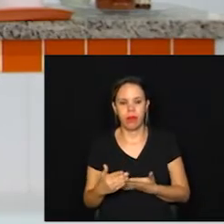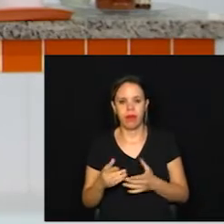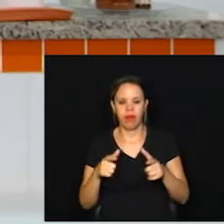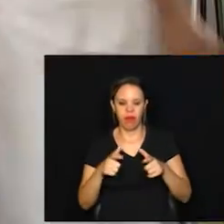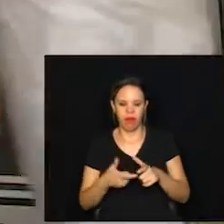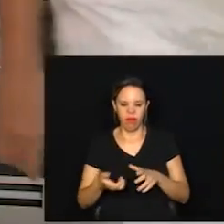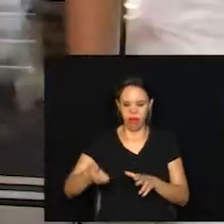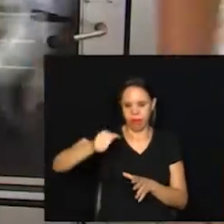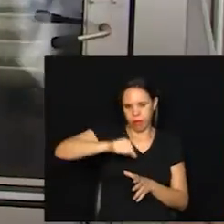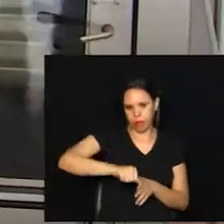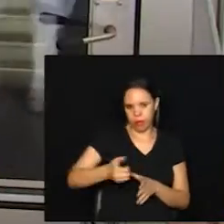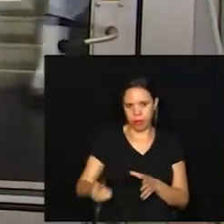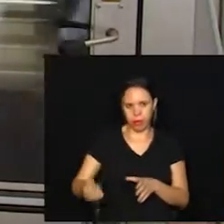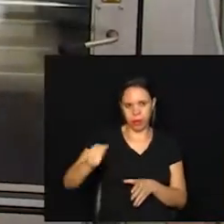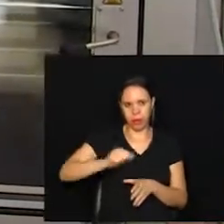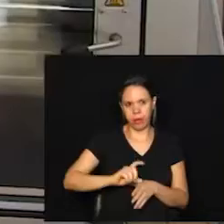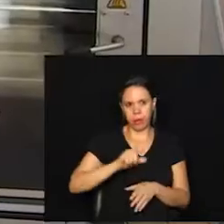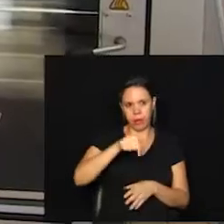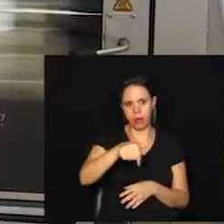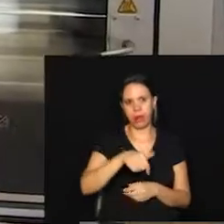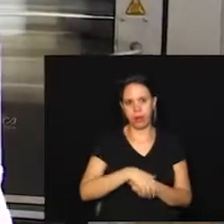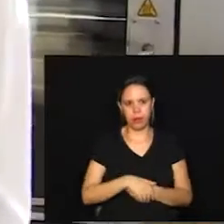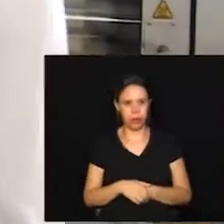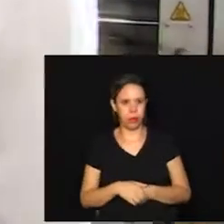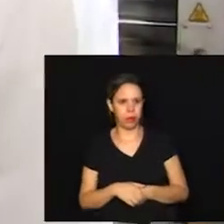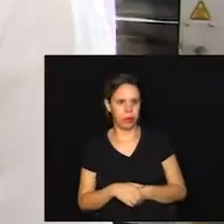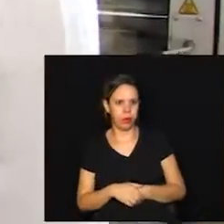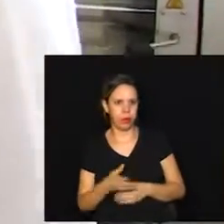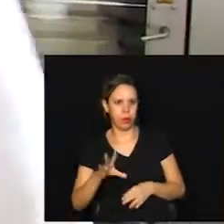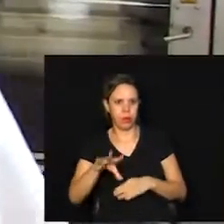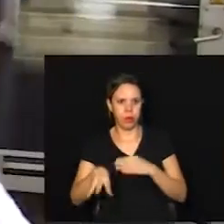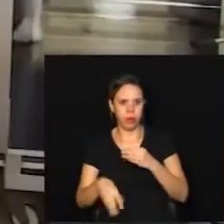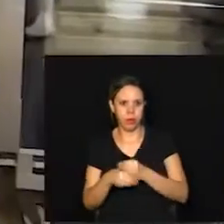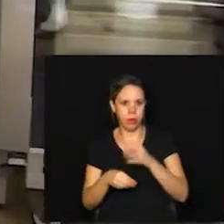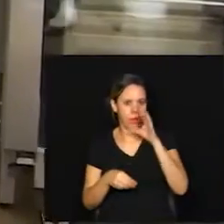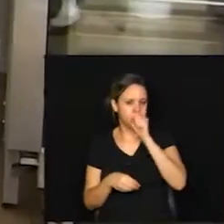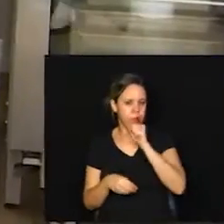marmitex e depois foi inserido